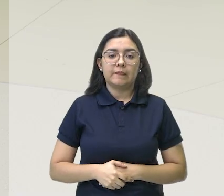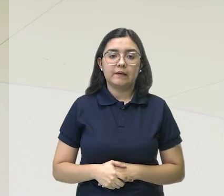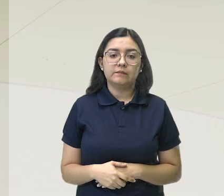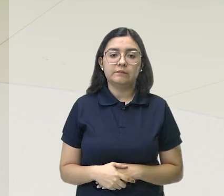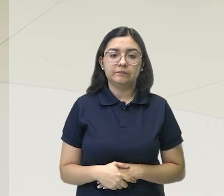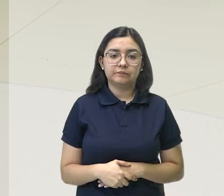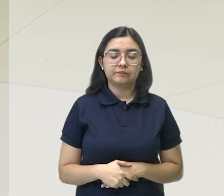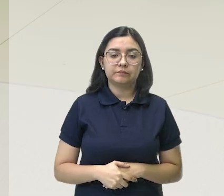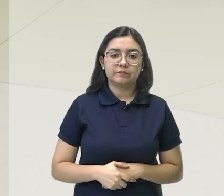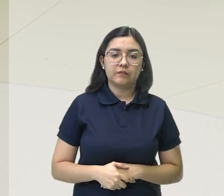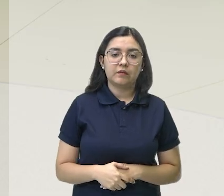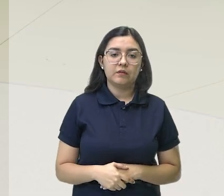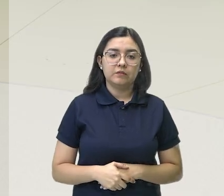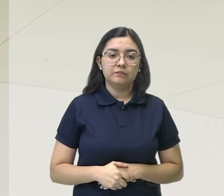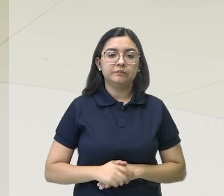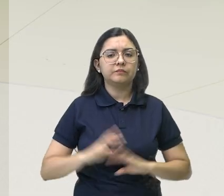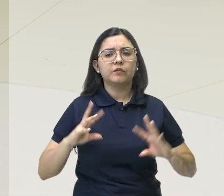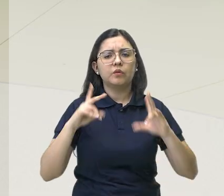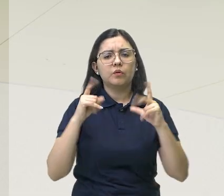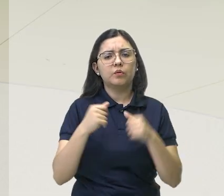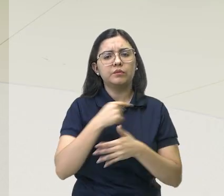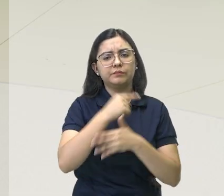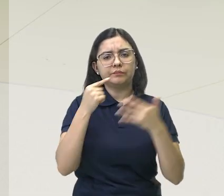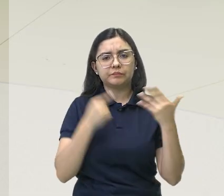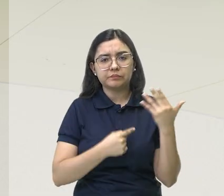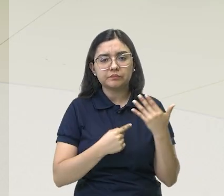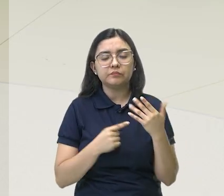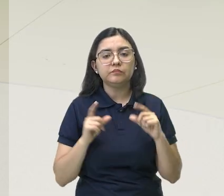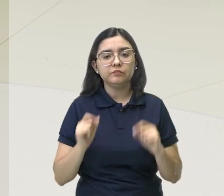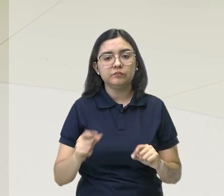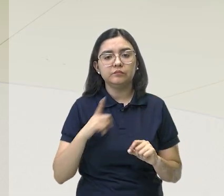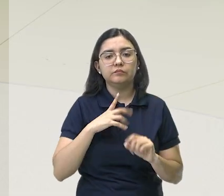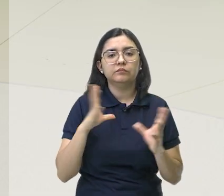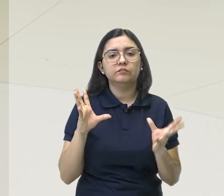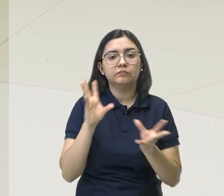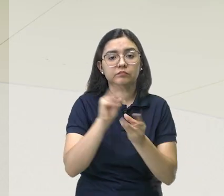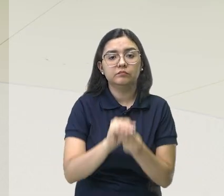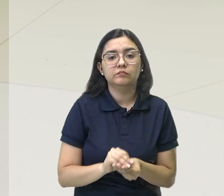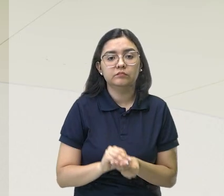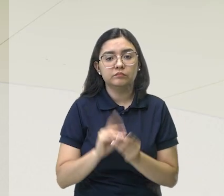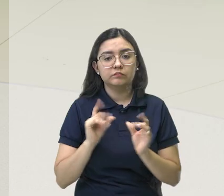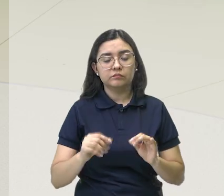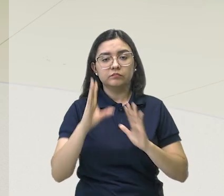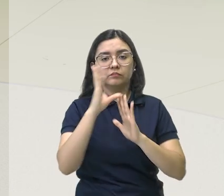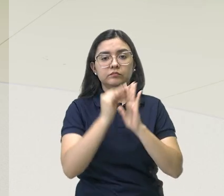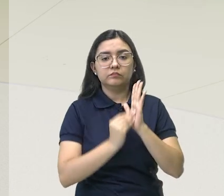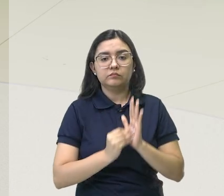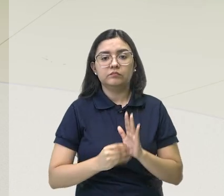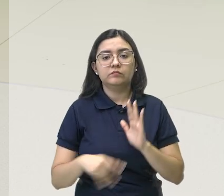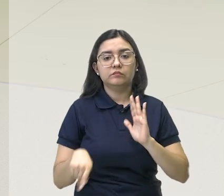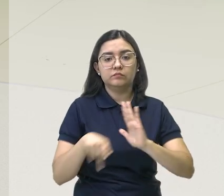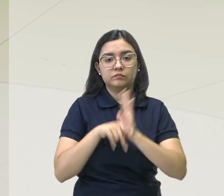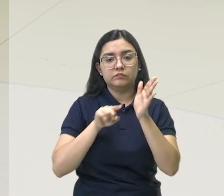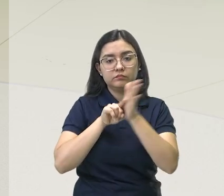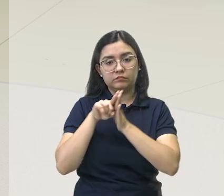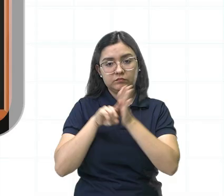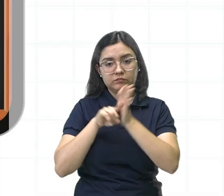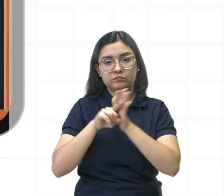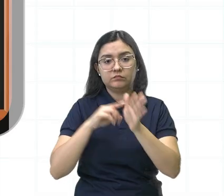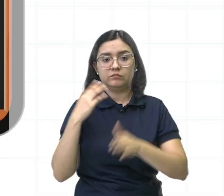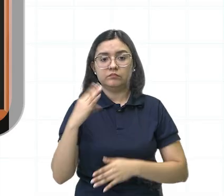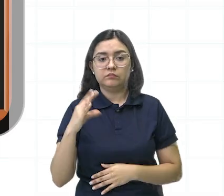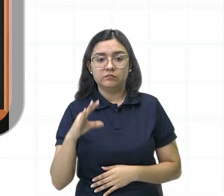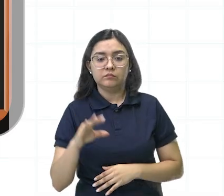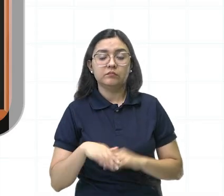Tá? Todo esse material se resume em conteúdos da investigação